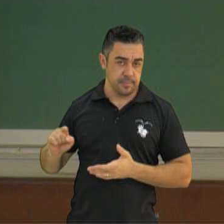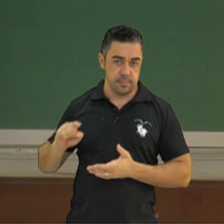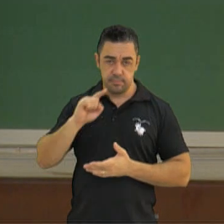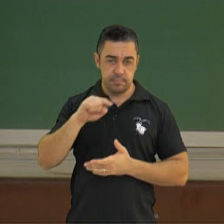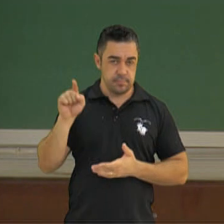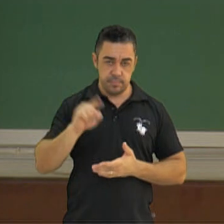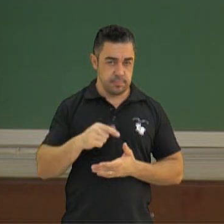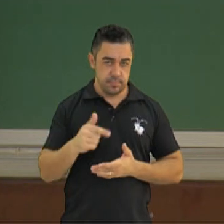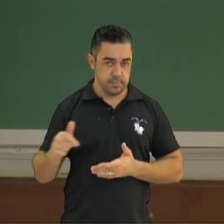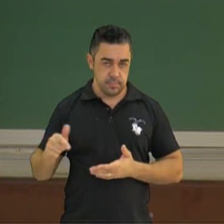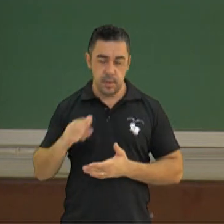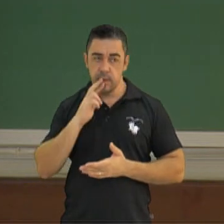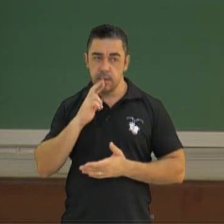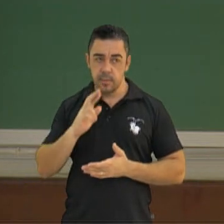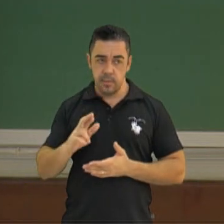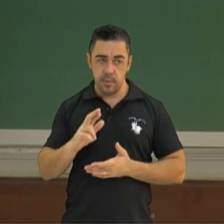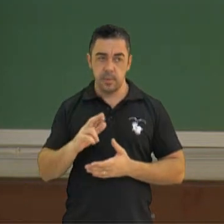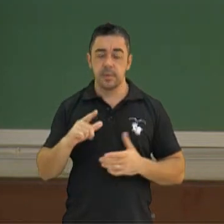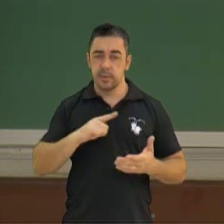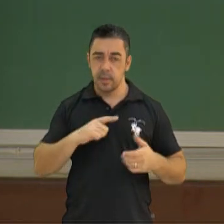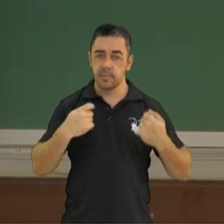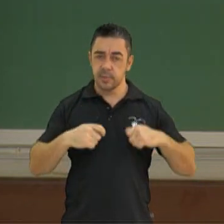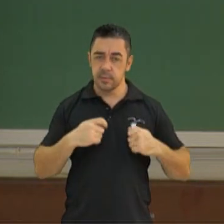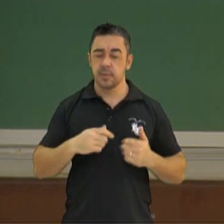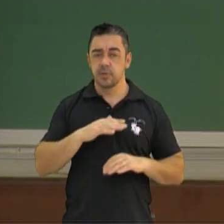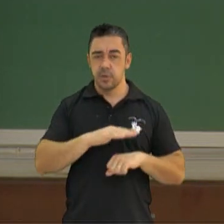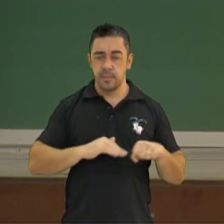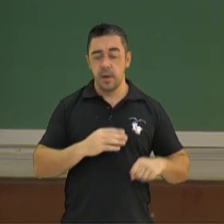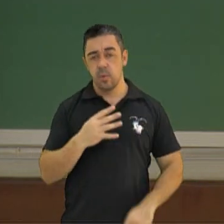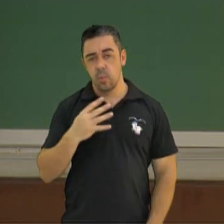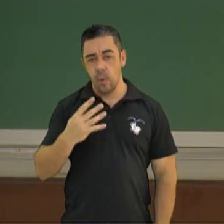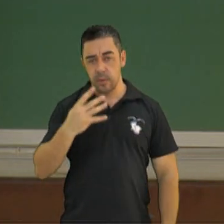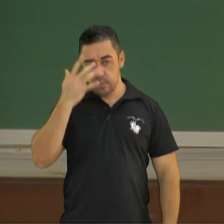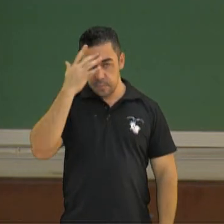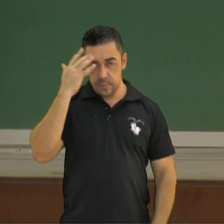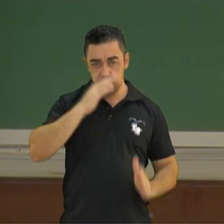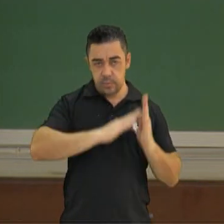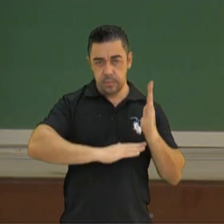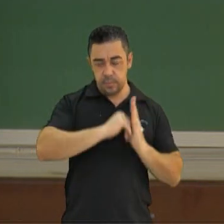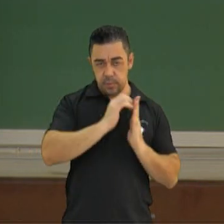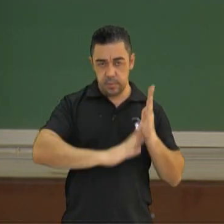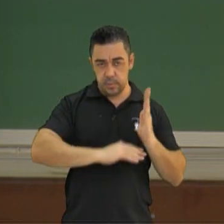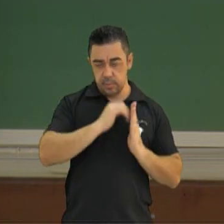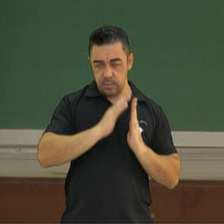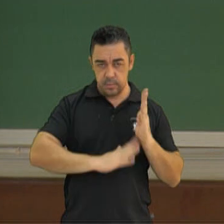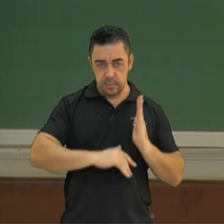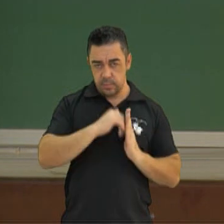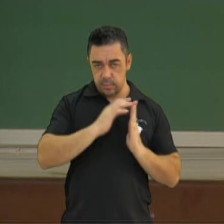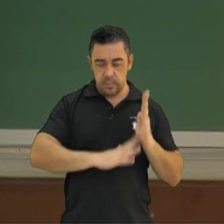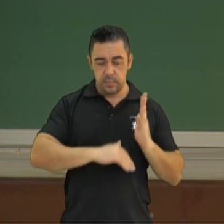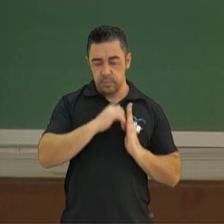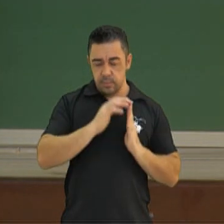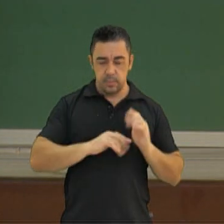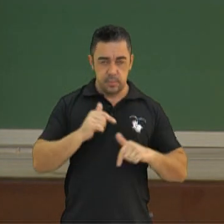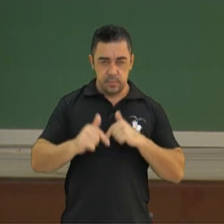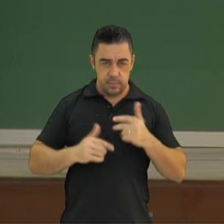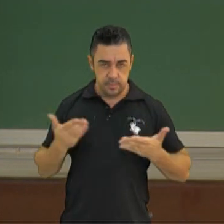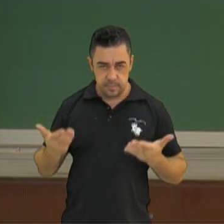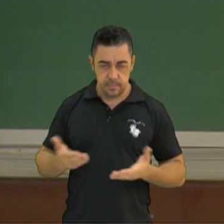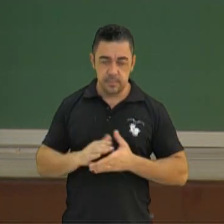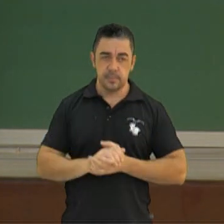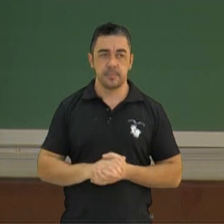marca X, né? Então, tá aqui a resposta. Ó. Terá que contratar 4 pintores para executar este